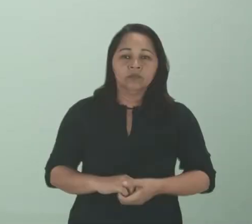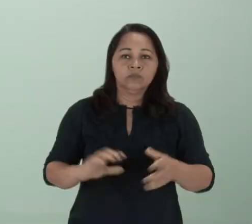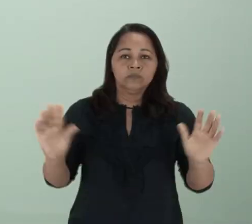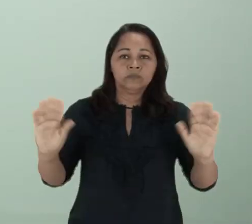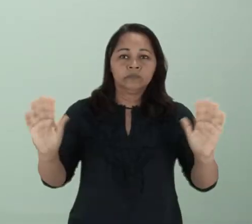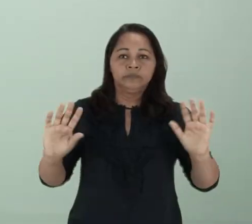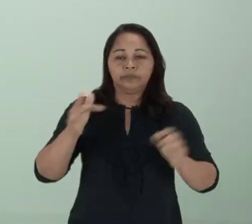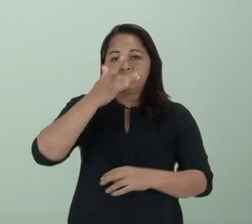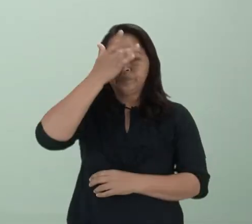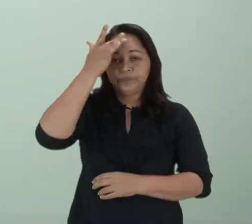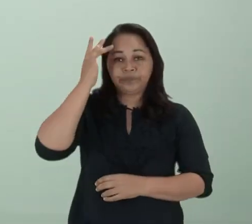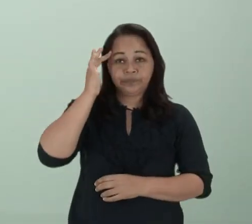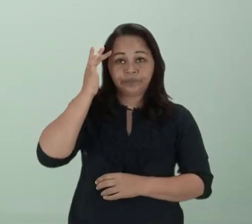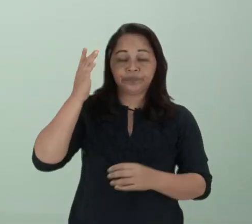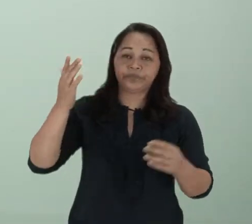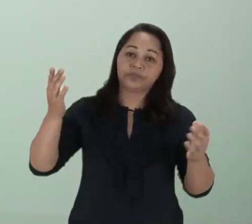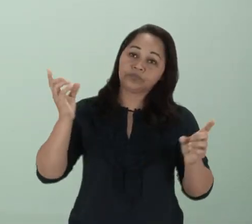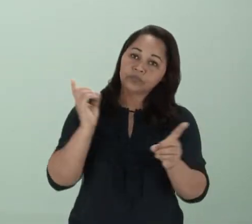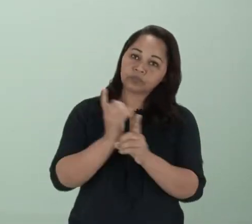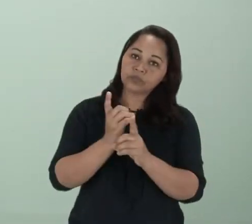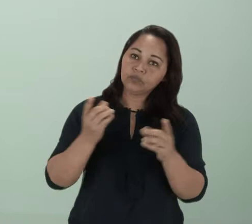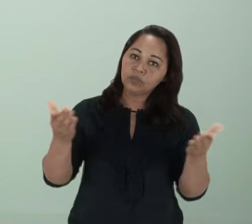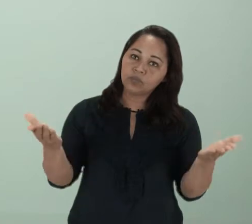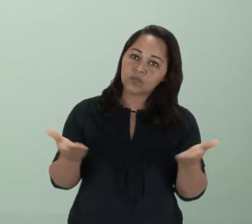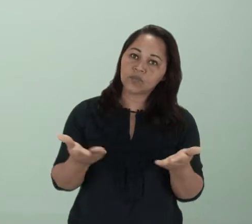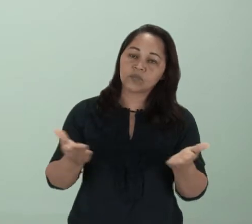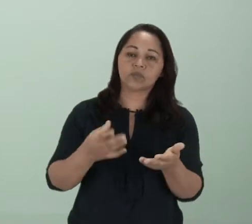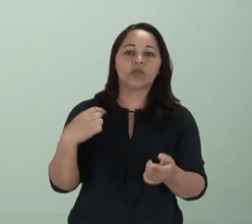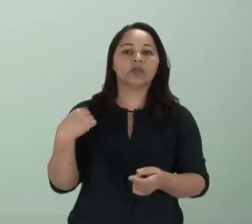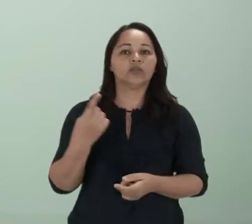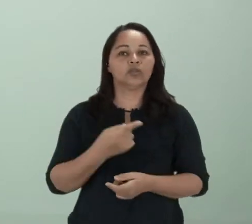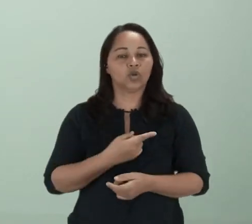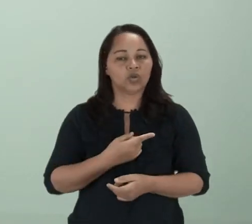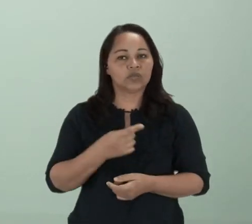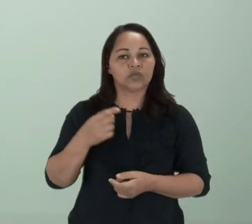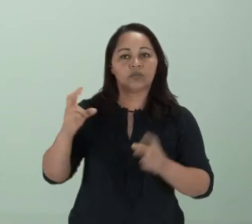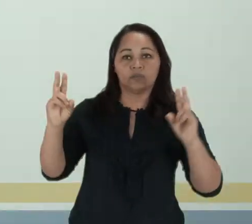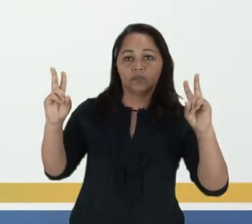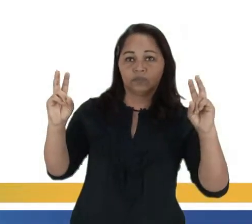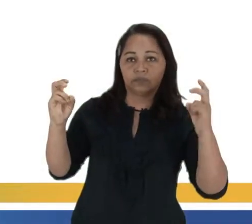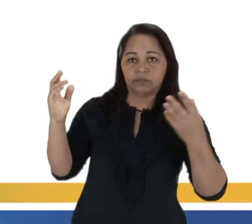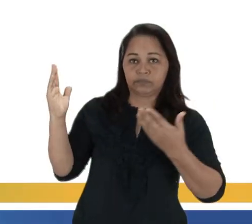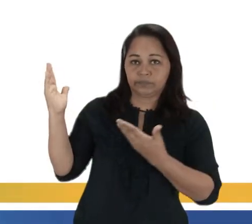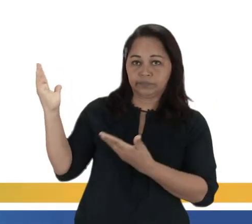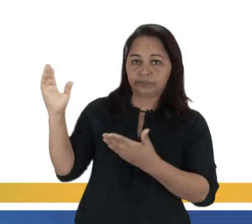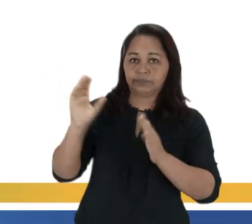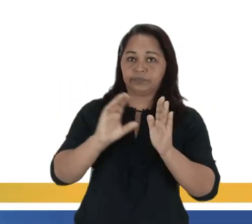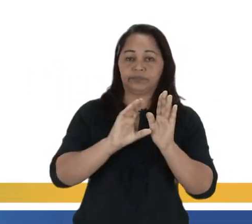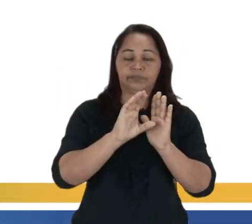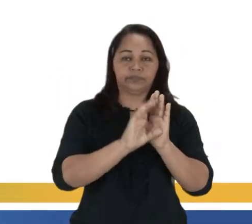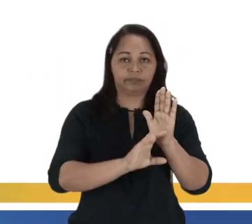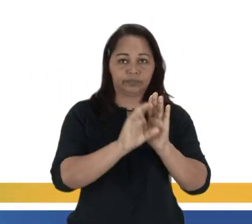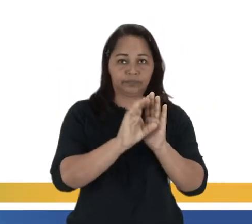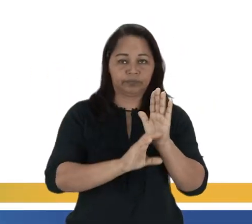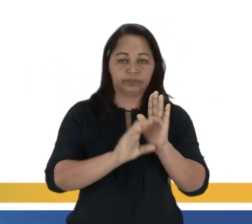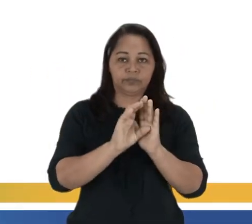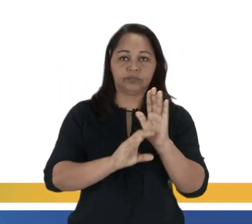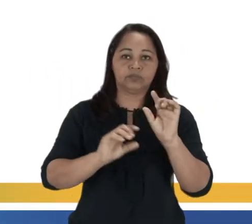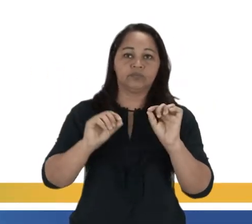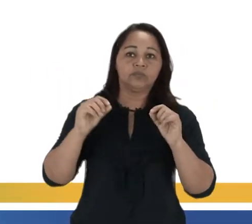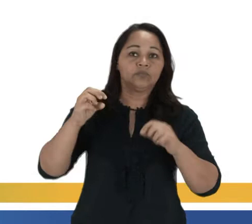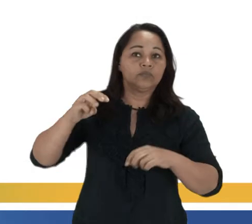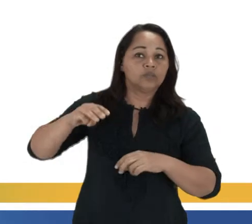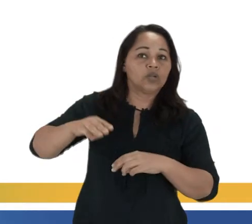Olá, pessoal! No nosso encontro de hoje, nós retomaremos o conteúdo da progressão geométrica, além